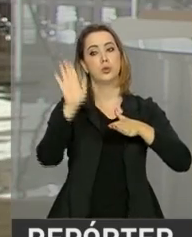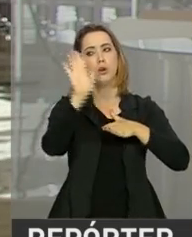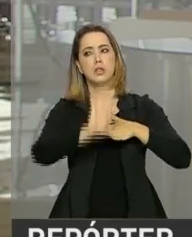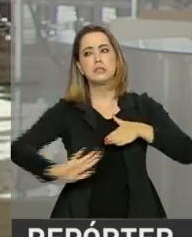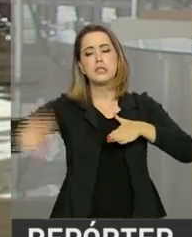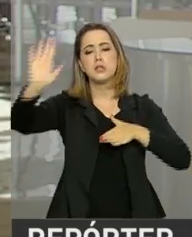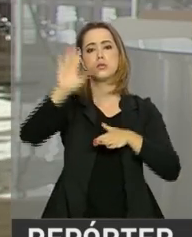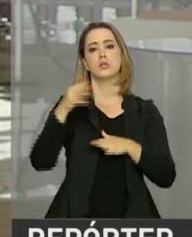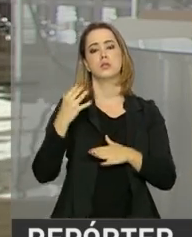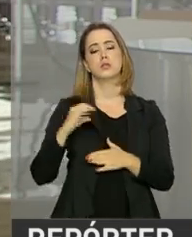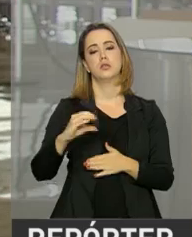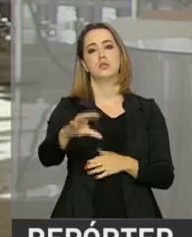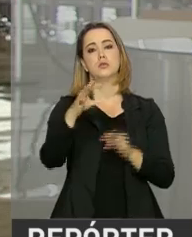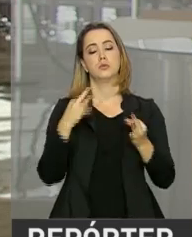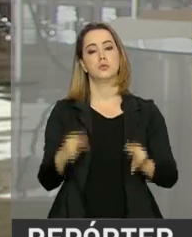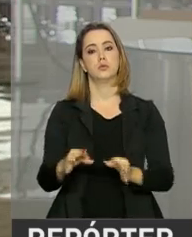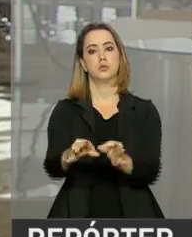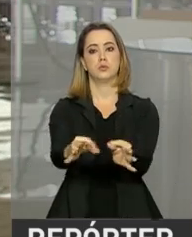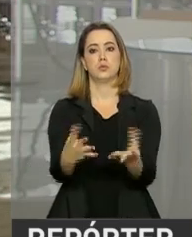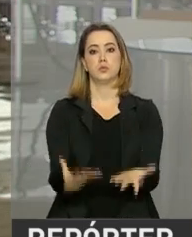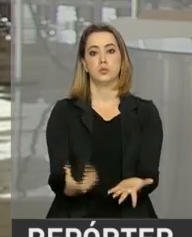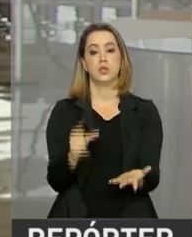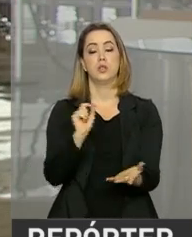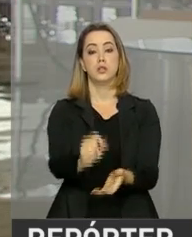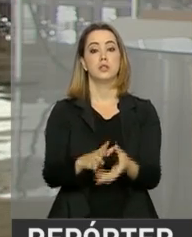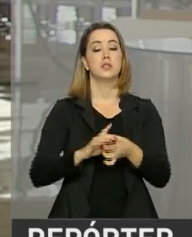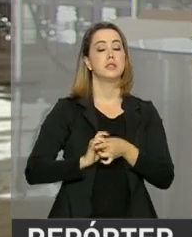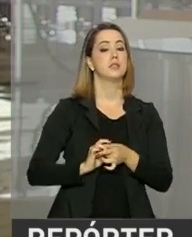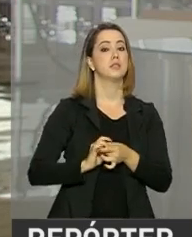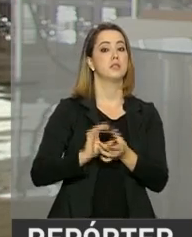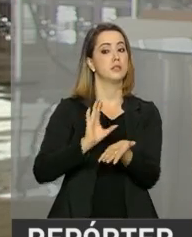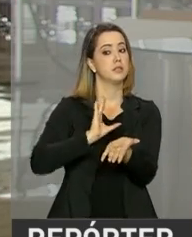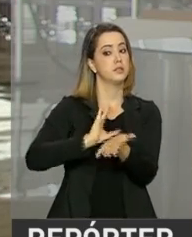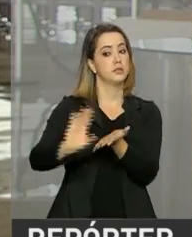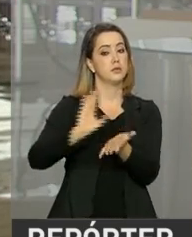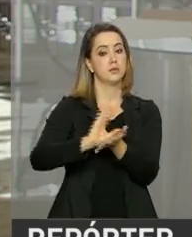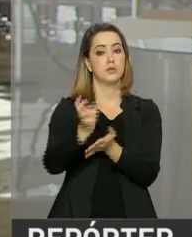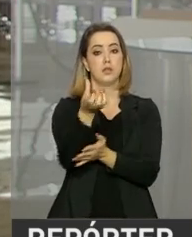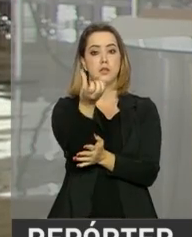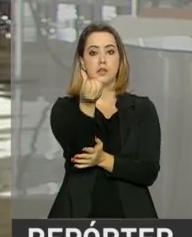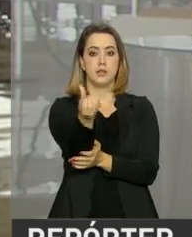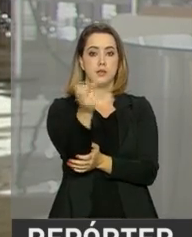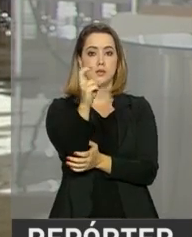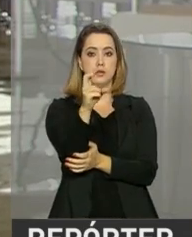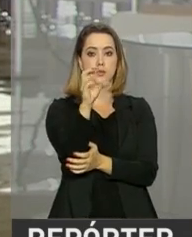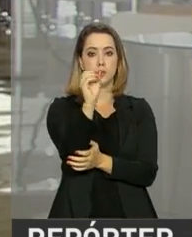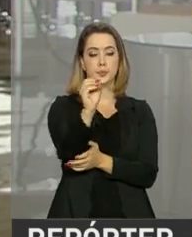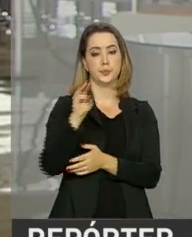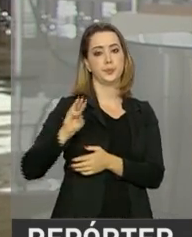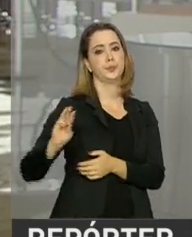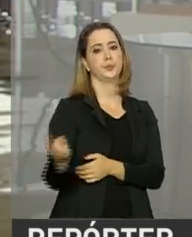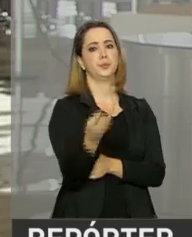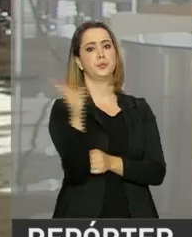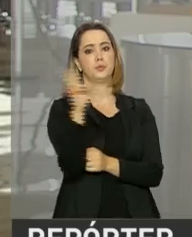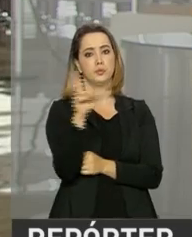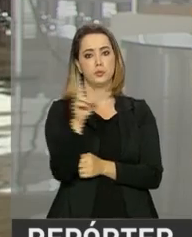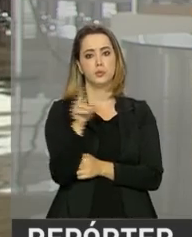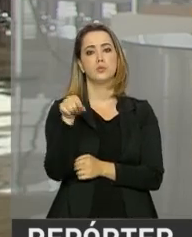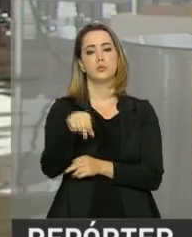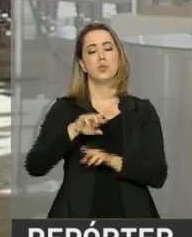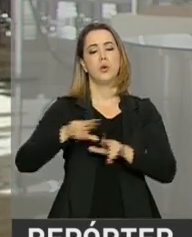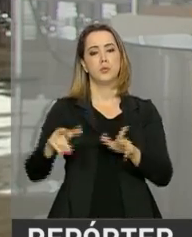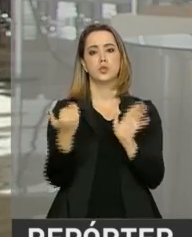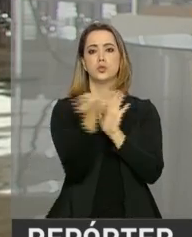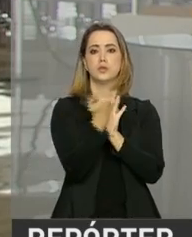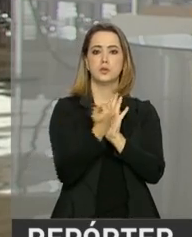pesquisadores espalhados pelo país serão liberados R 650 milhões de reais para esses projetos metade vem